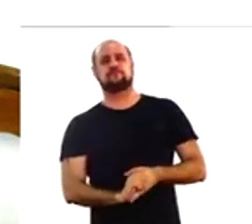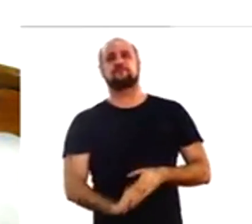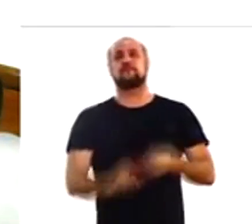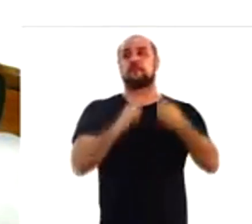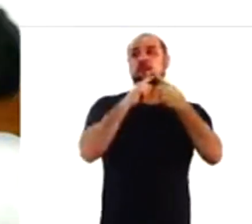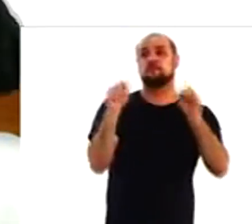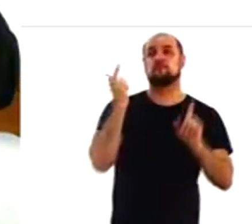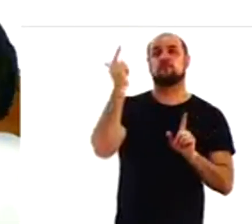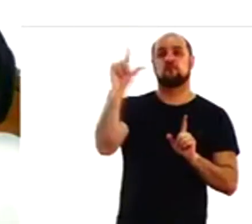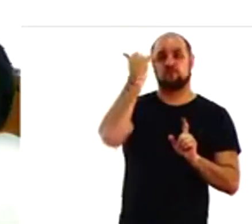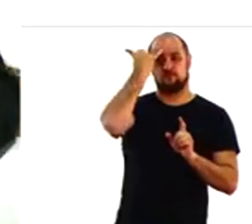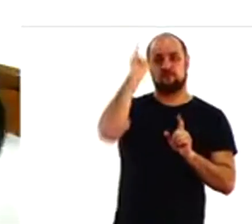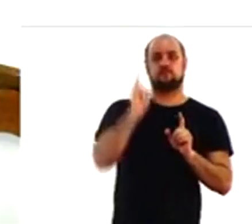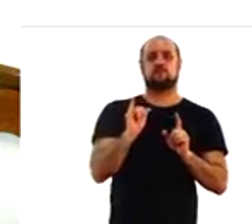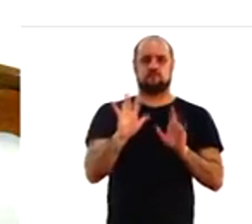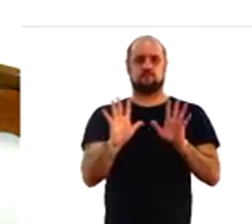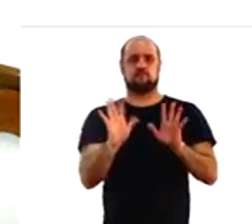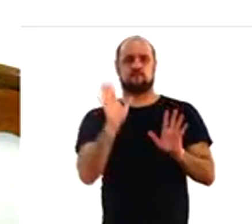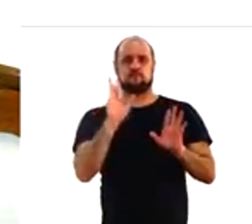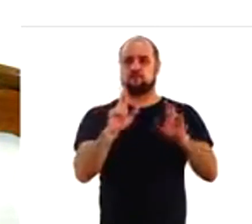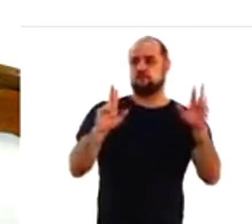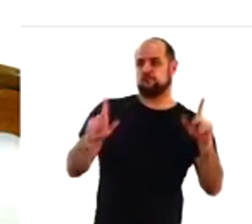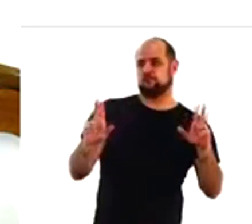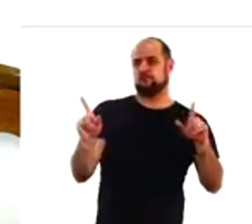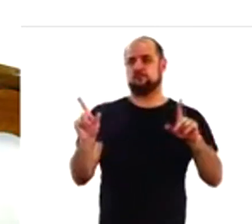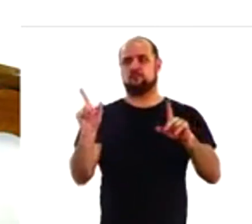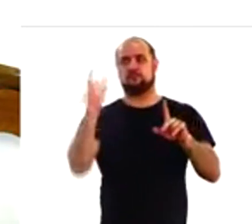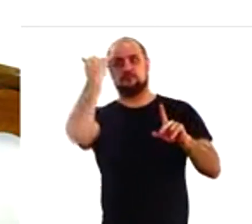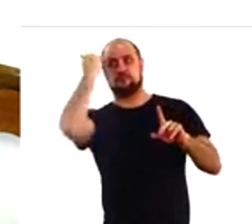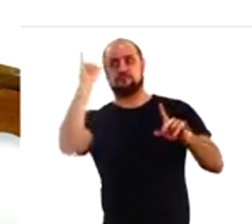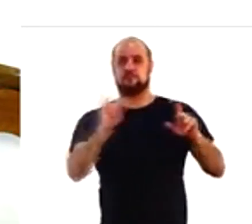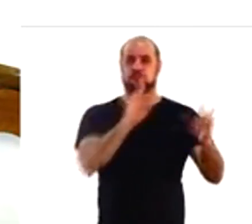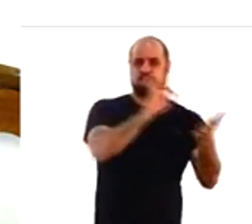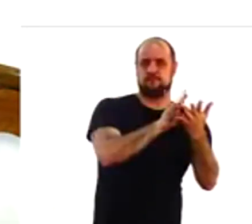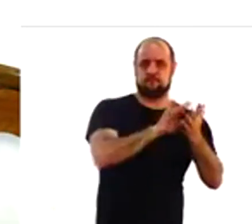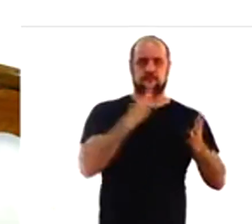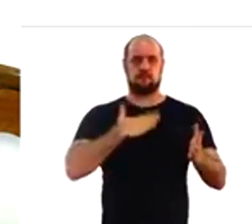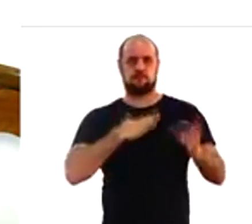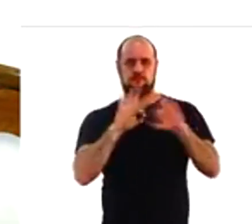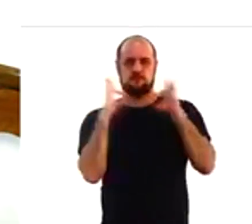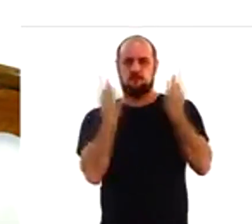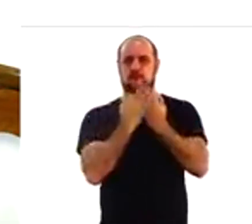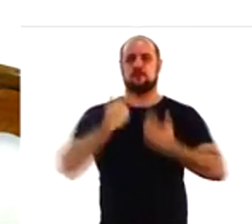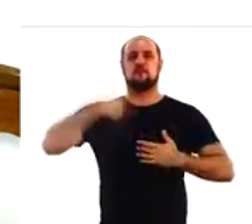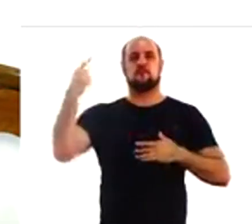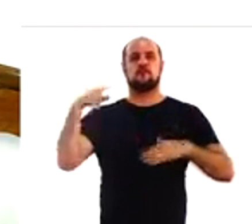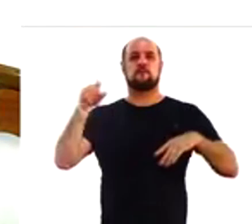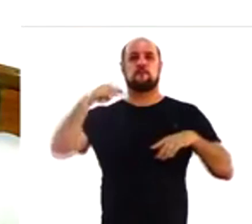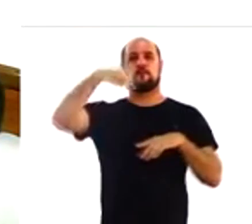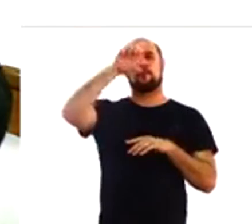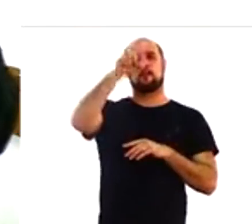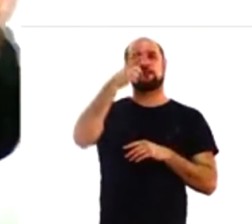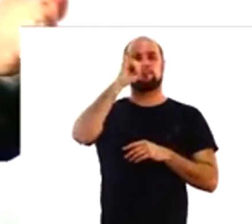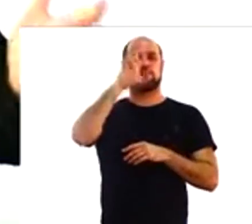acerca de conceito e de realidade. Alguns anos atrás, minha família e eu fomos ao México. E